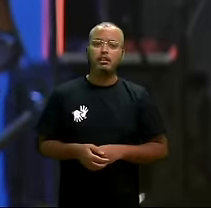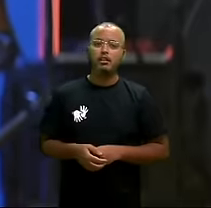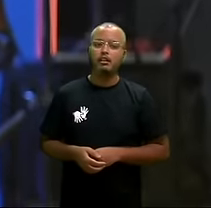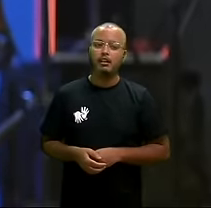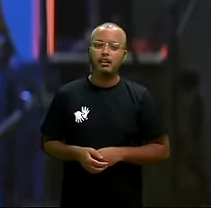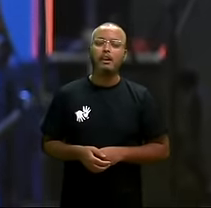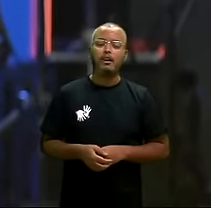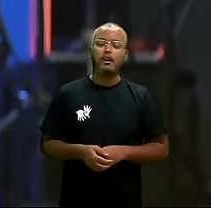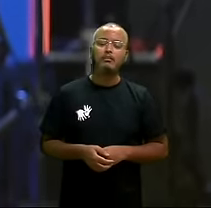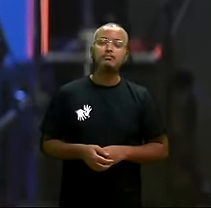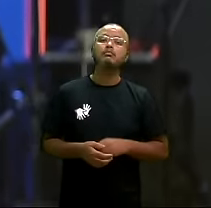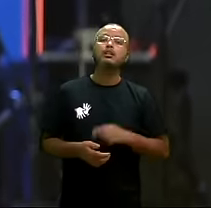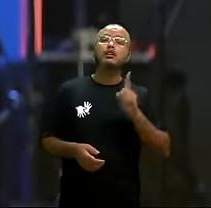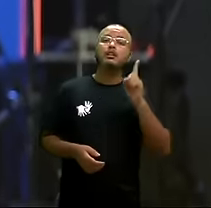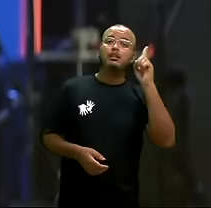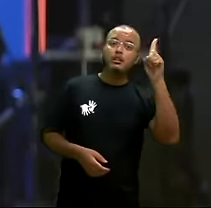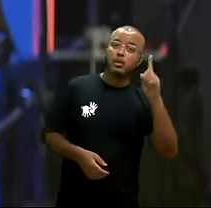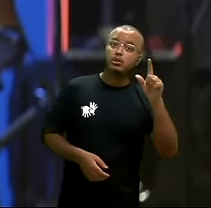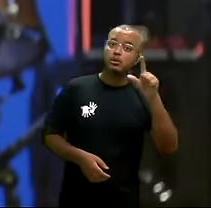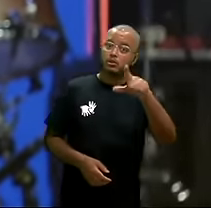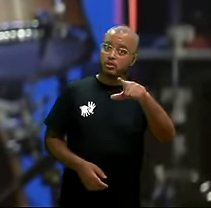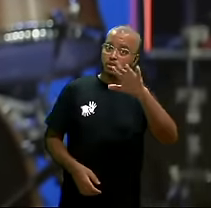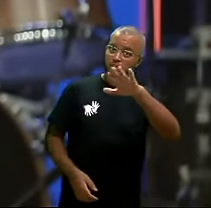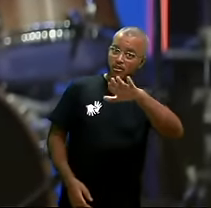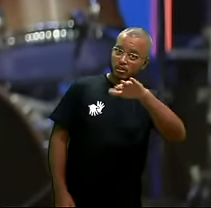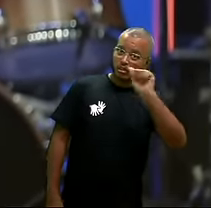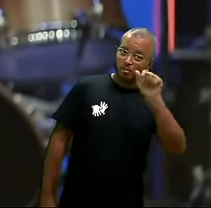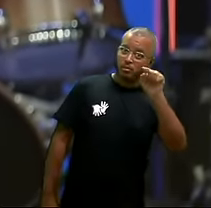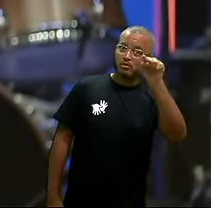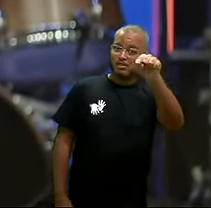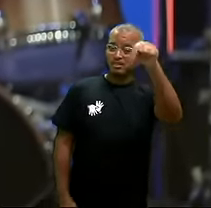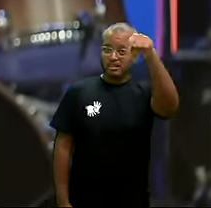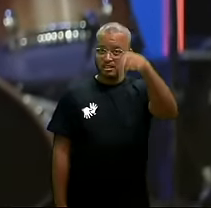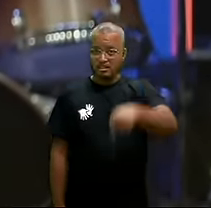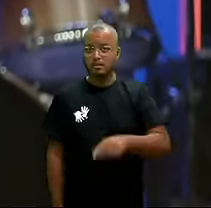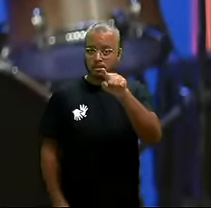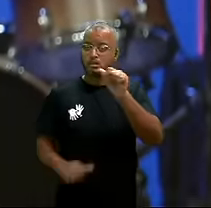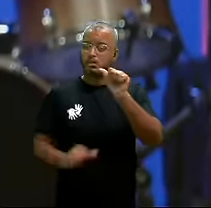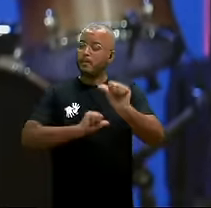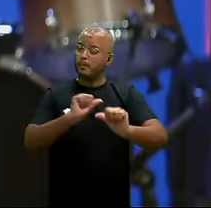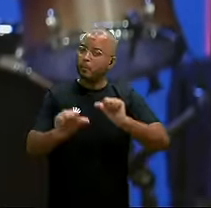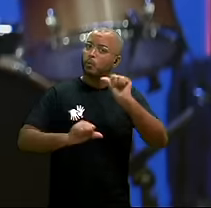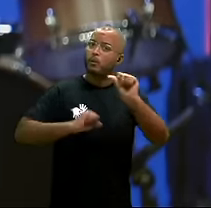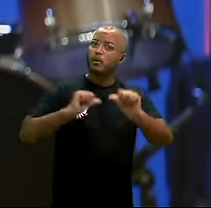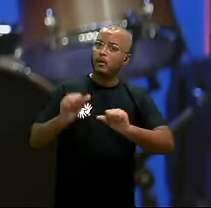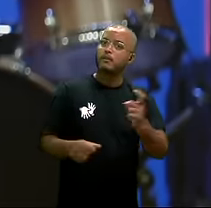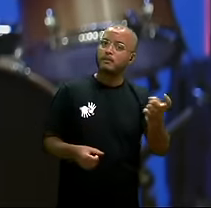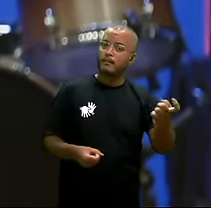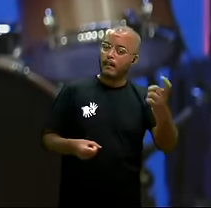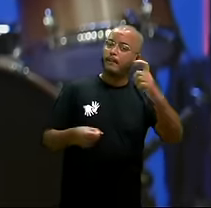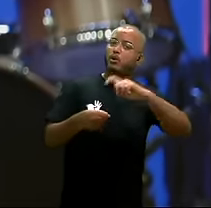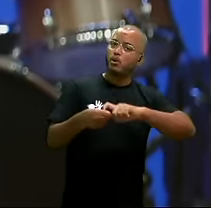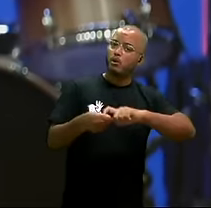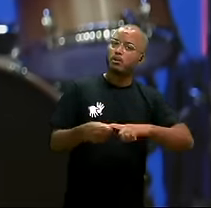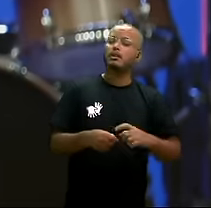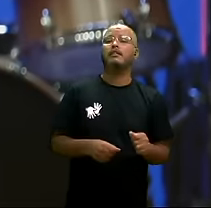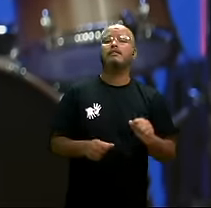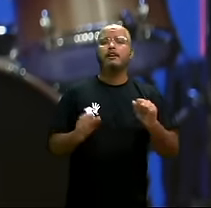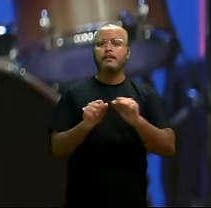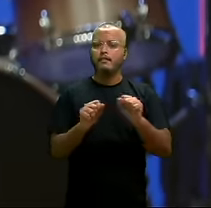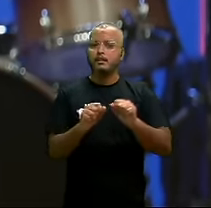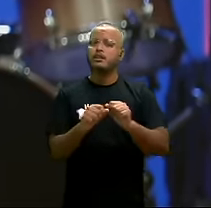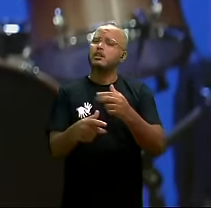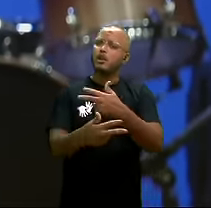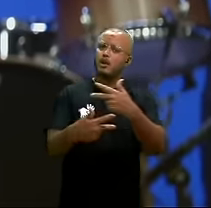você repartir, para você ser inspirado, para você ser renovado, porque você vai voltar, você vai construir algo grande.